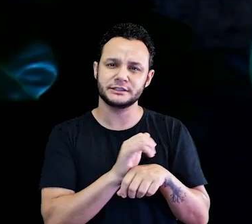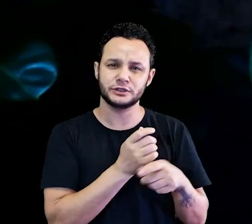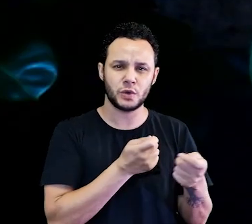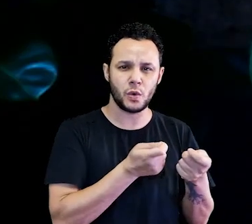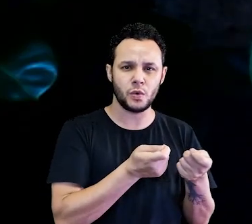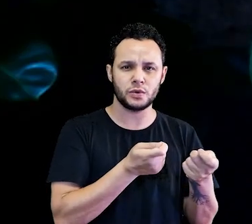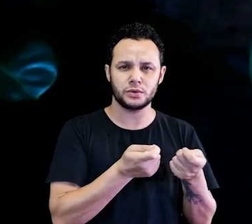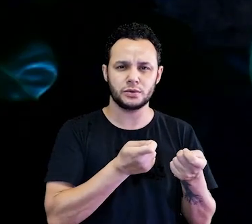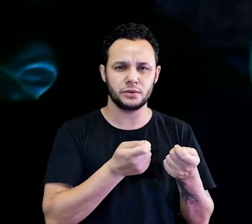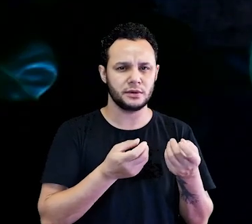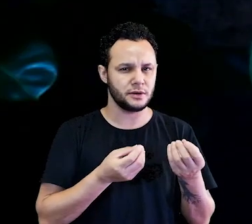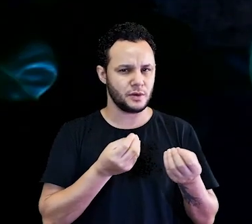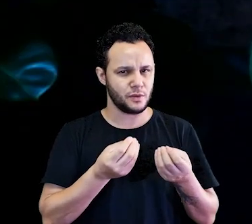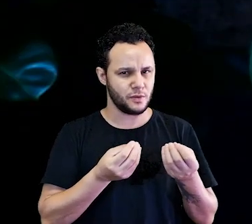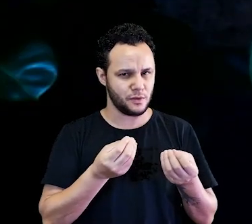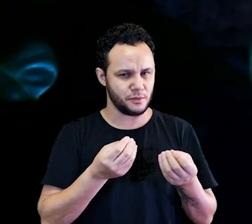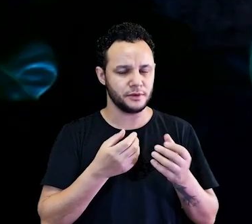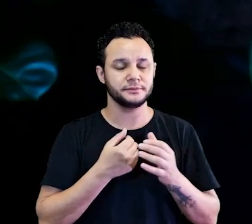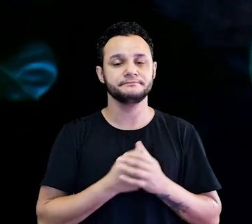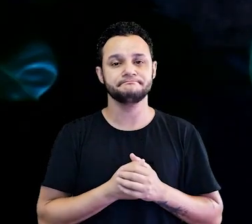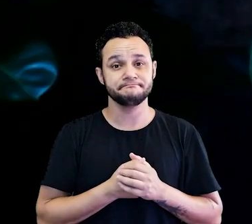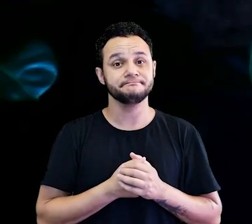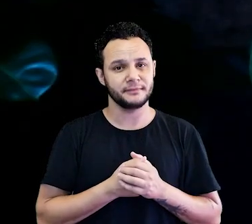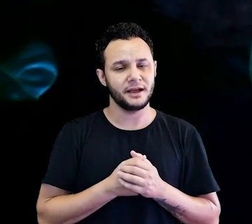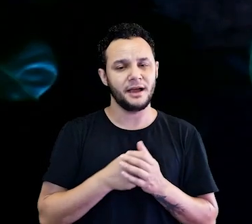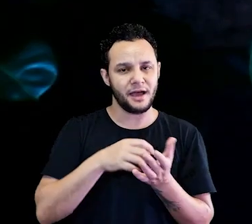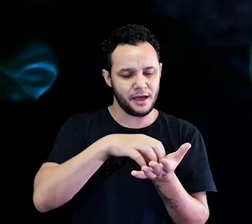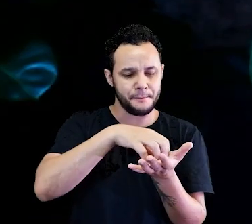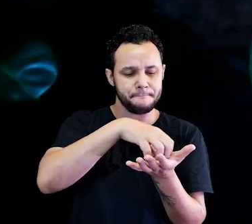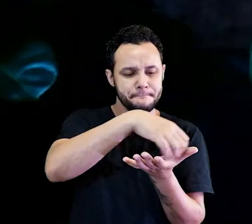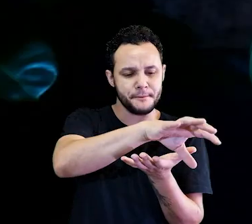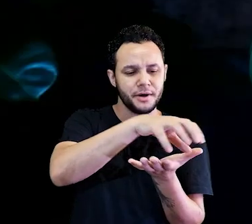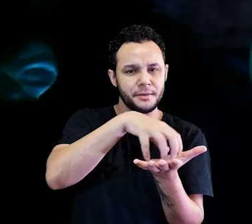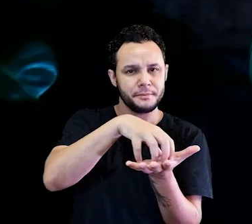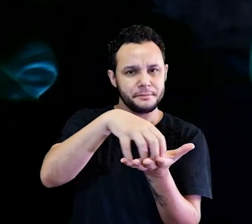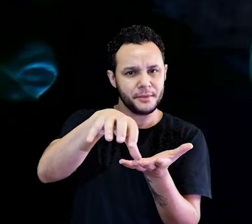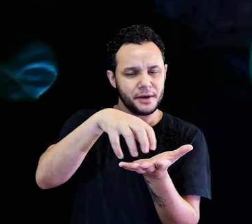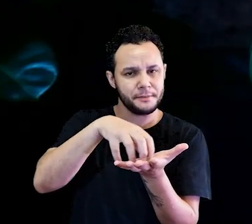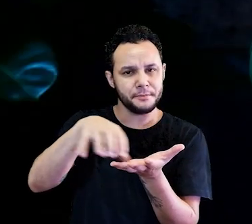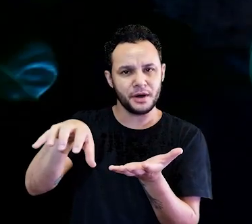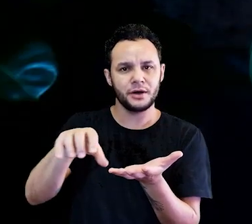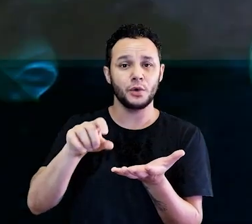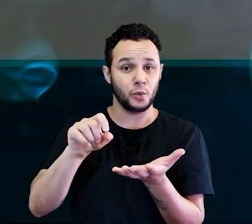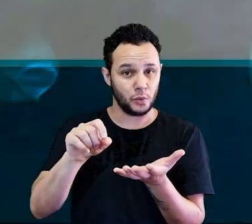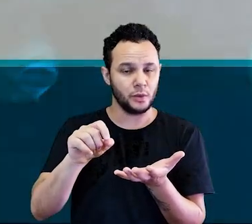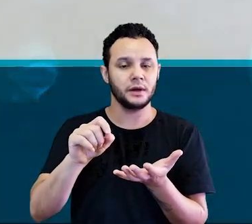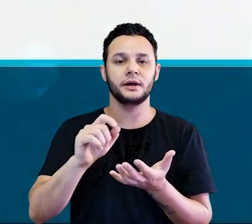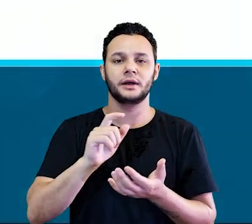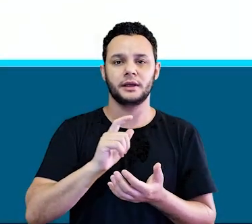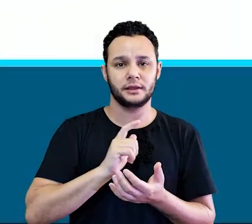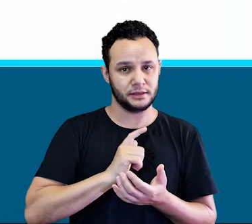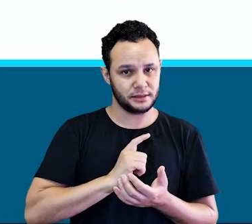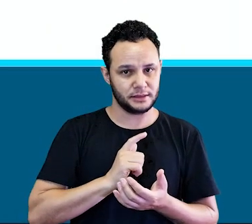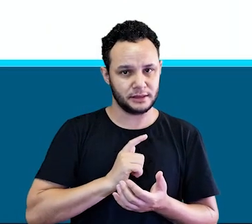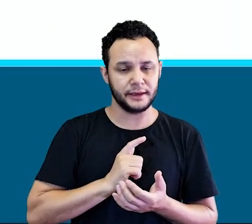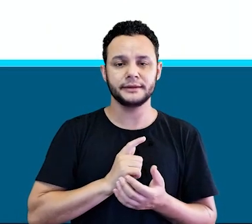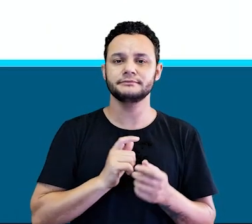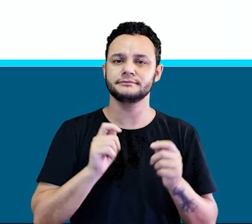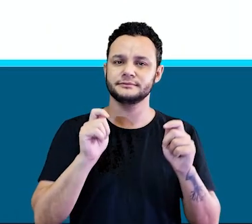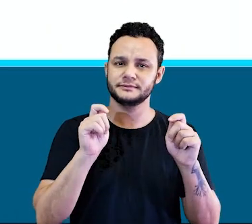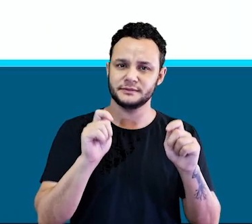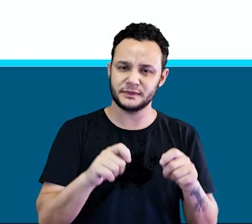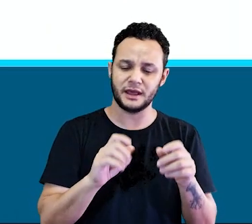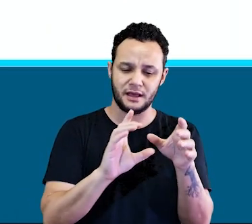nesse contexto. Nesse contexto que é descentralizado, né, que a gente comentava antes, ao mesmo tempo, né, que eu